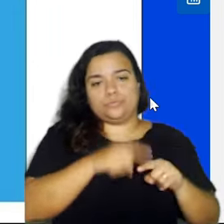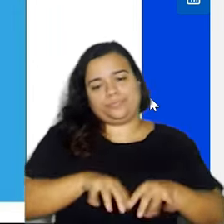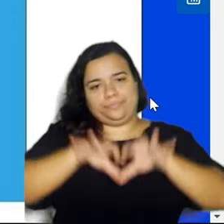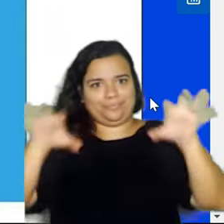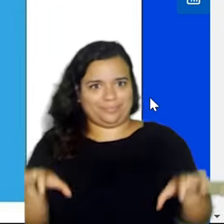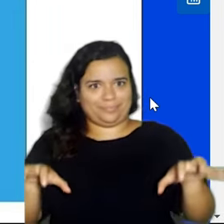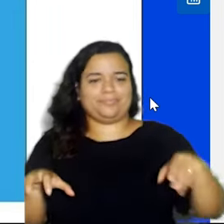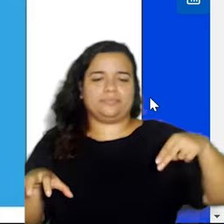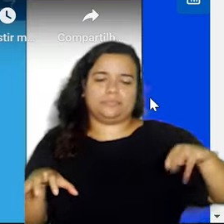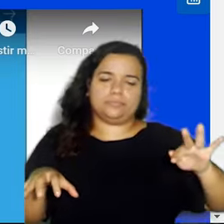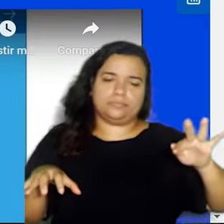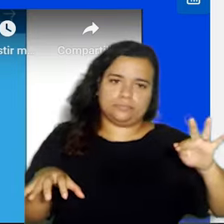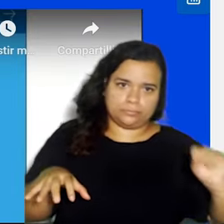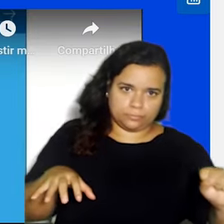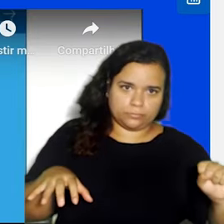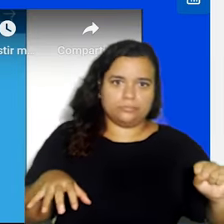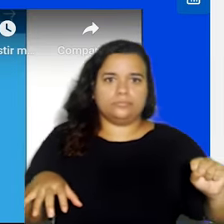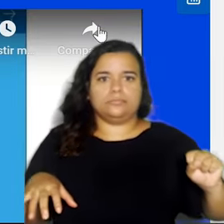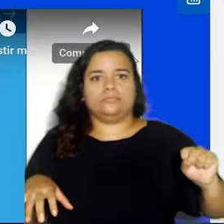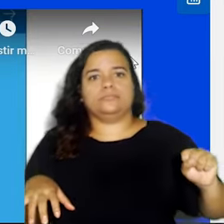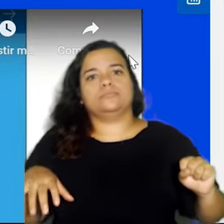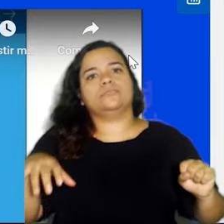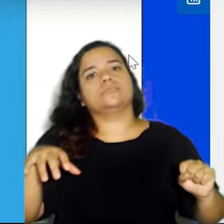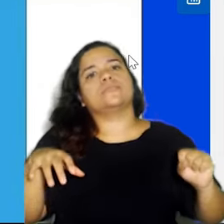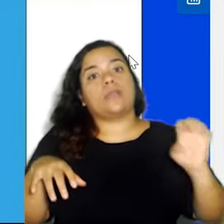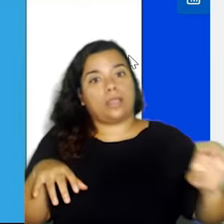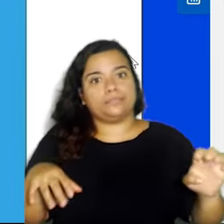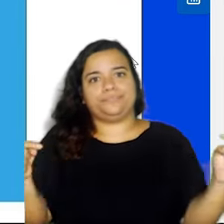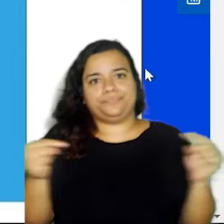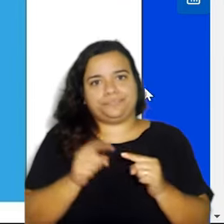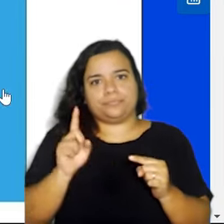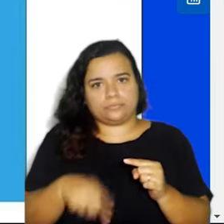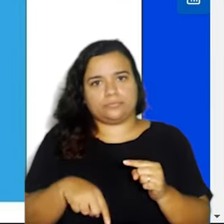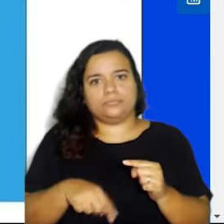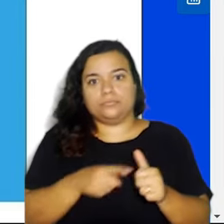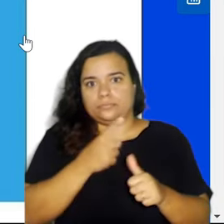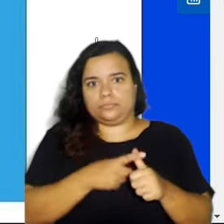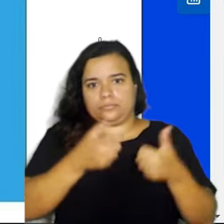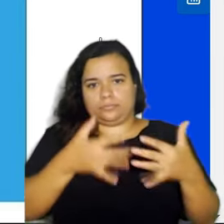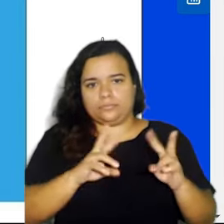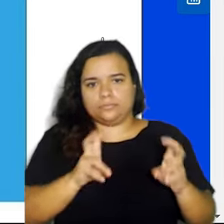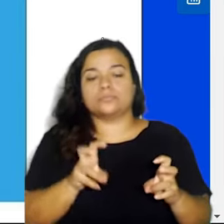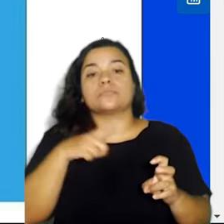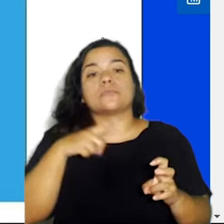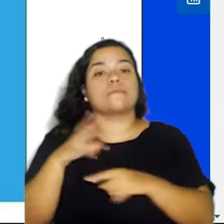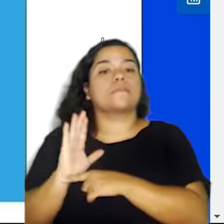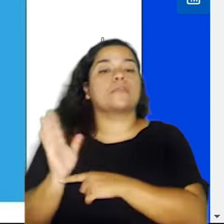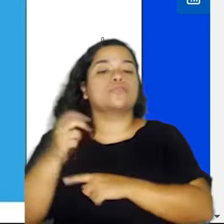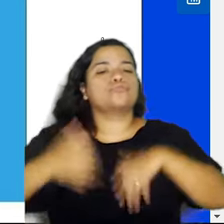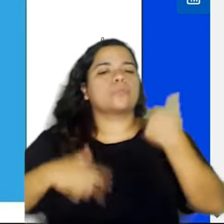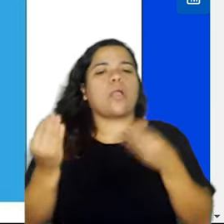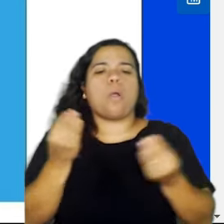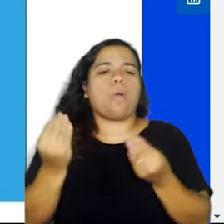mei né Então essa nfse que a gente fala aqui é pro mei tem um vídeo aqui trazendo o piloto de